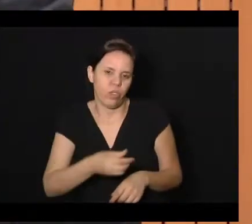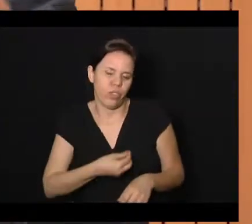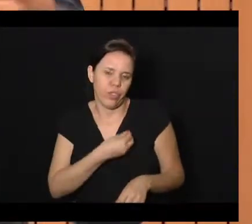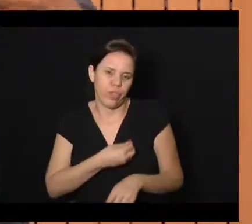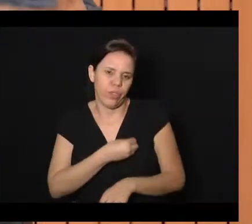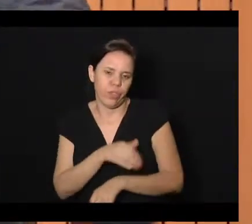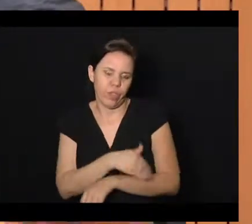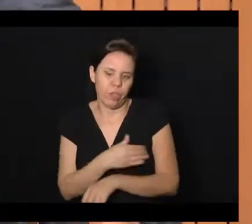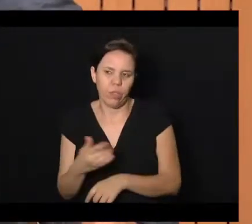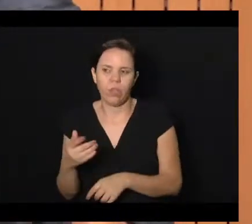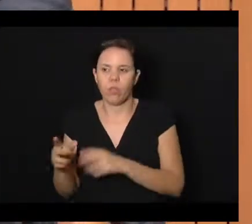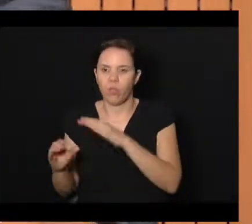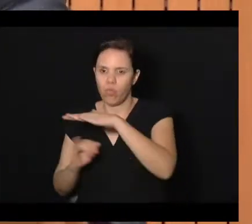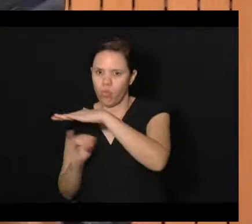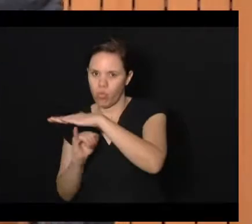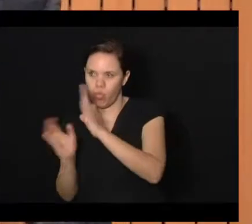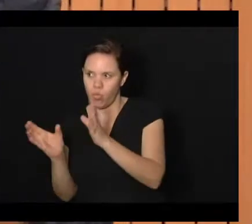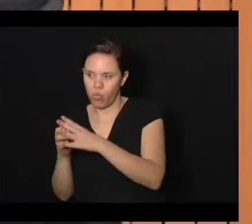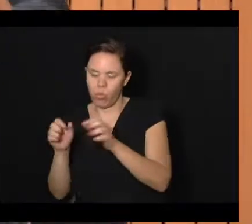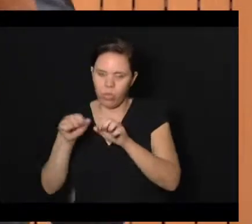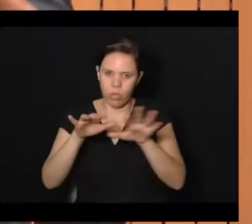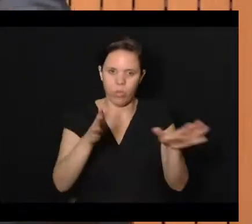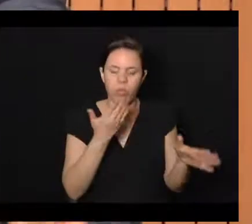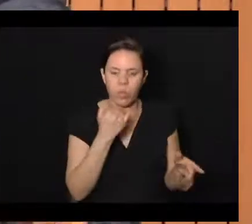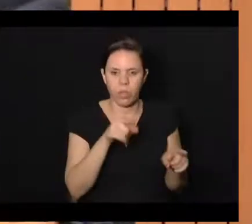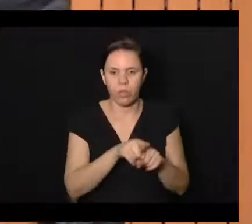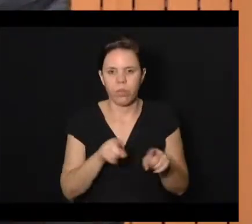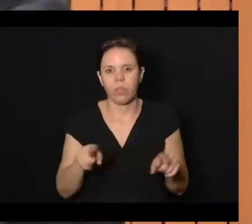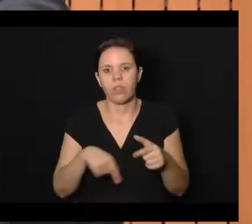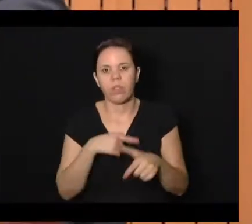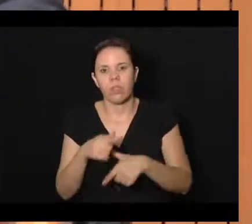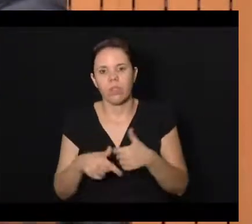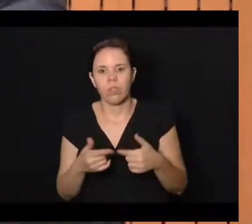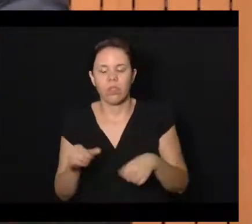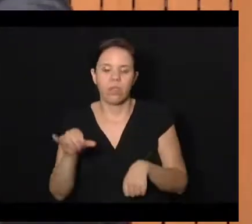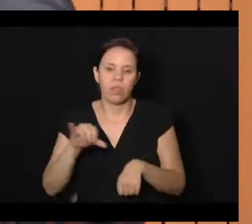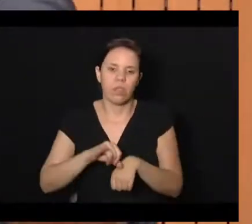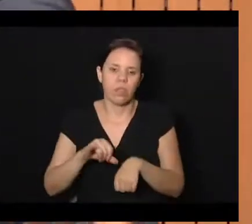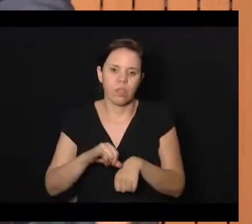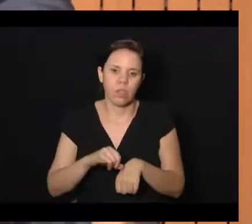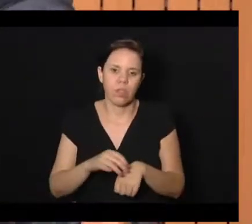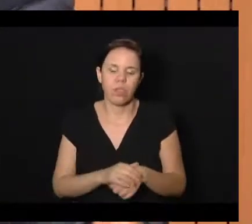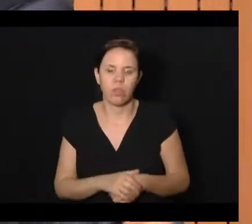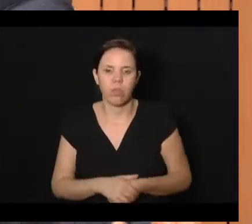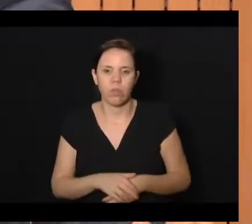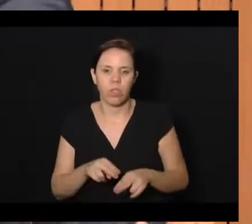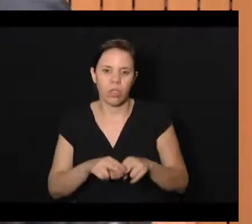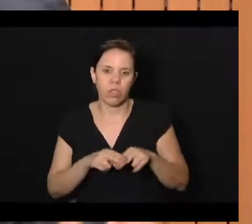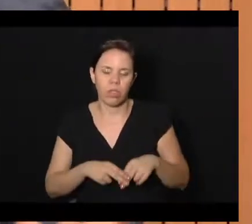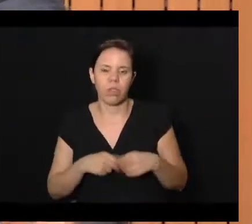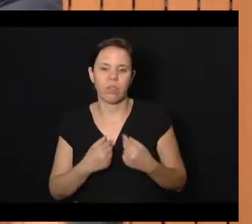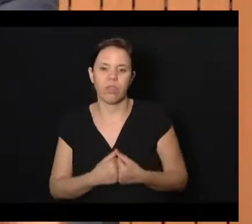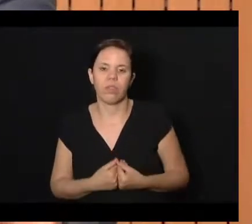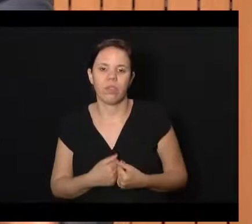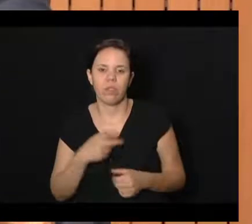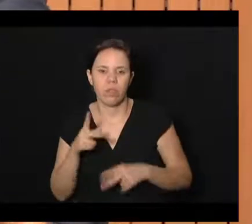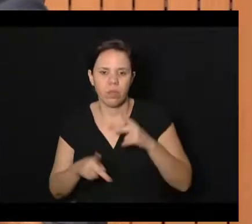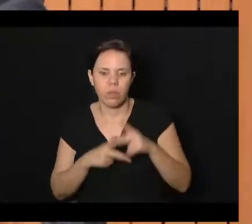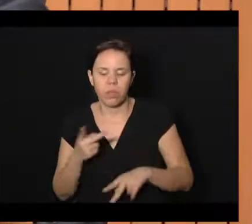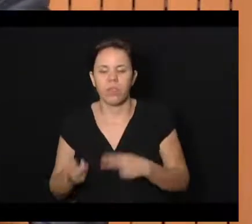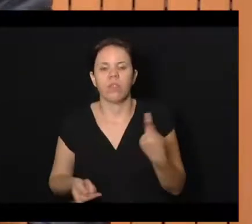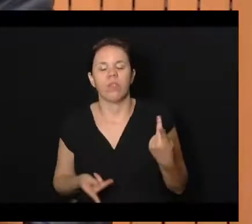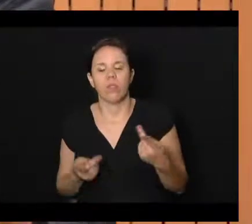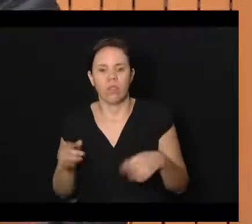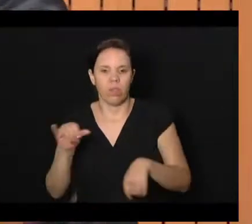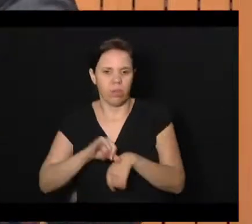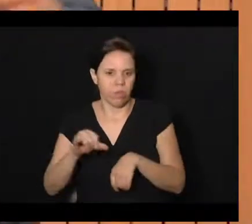alimentação eles vêm por cento inclusive os serviços que têm população de rua ele também vem por cento justamente por isso que como a população está no centro não faz sentido